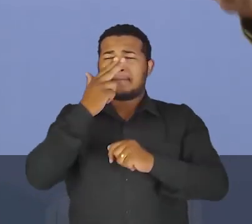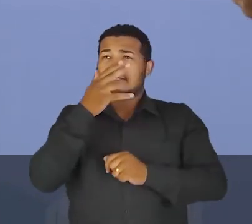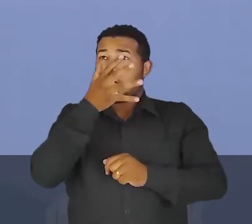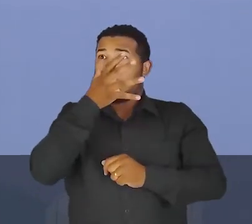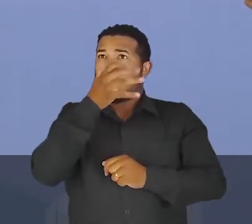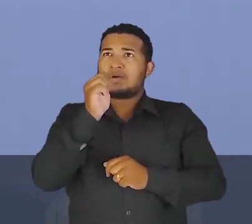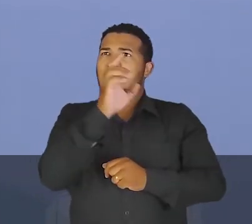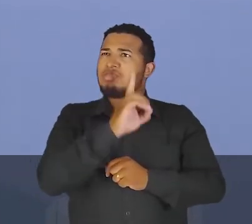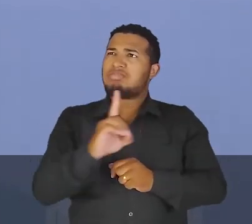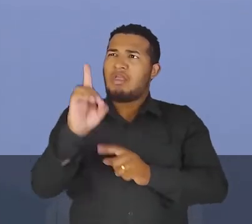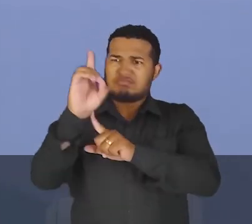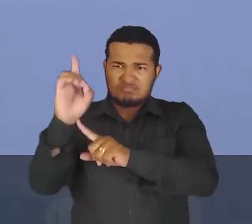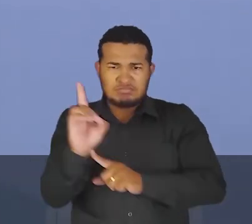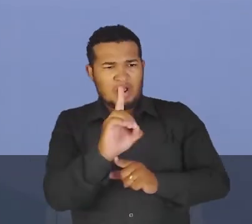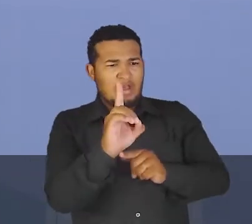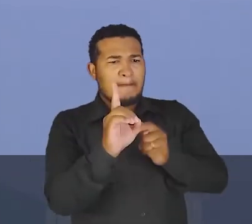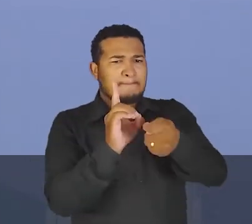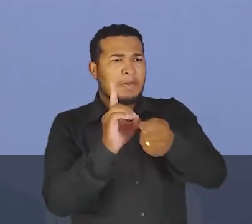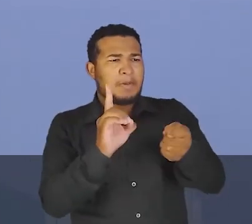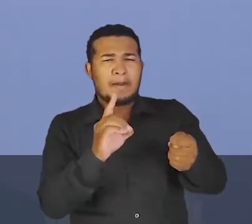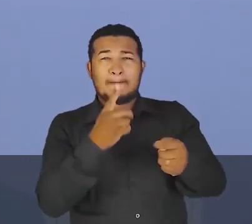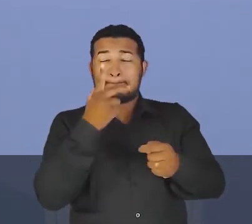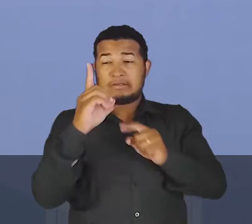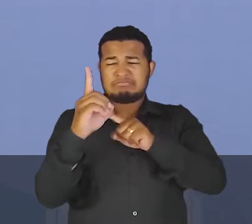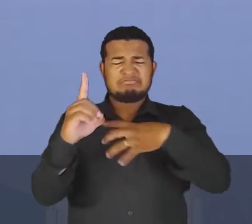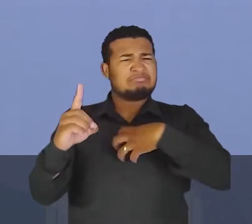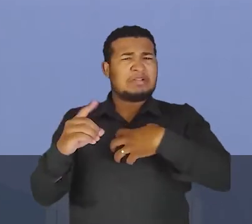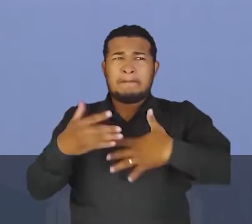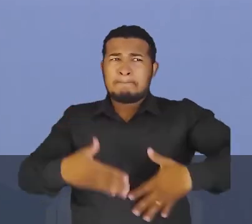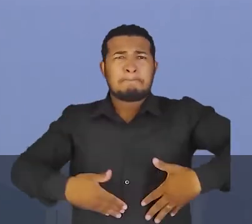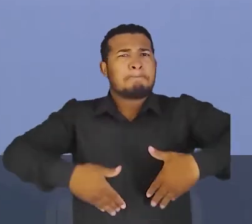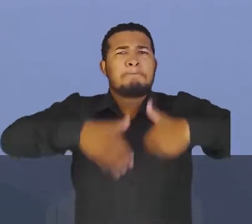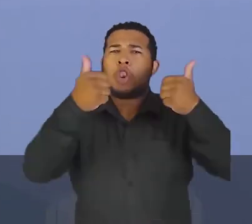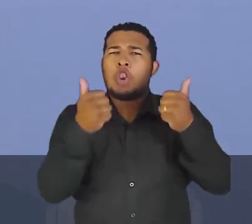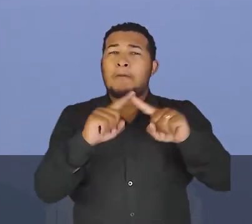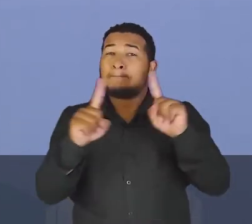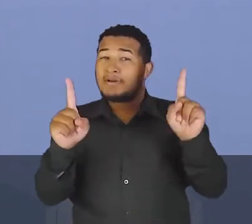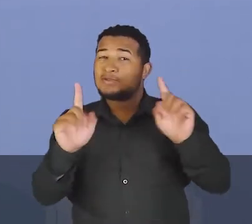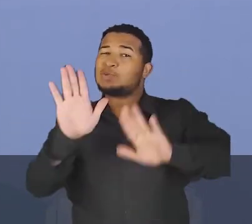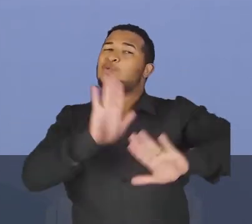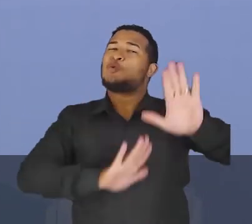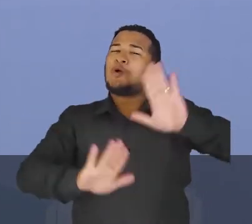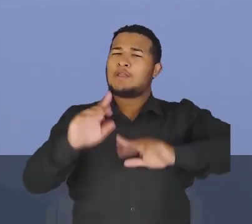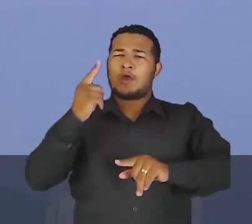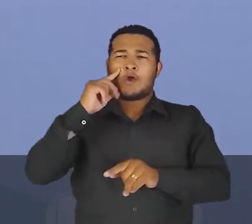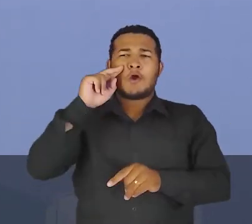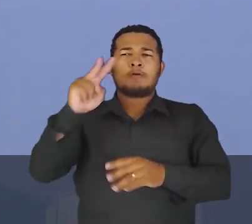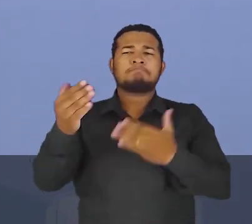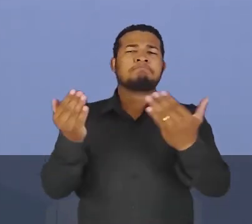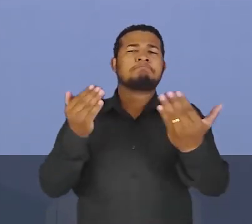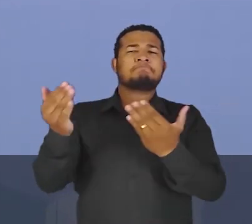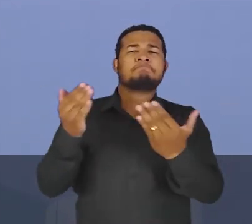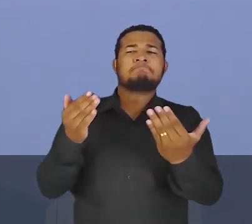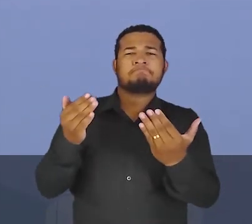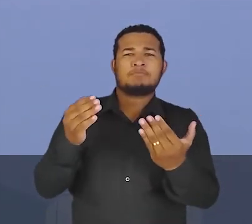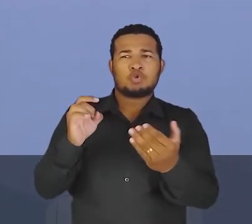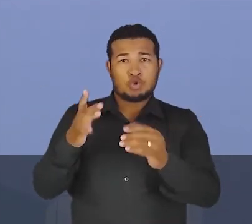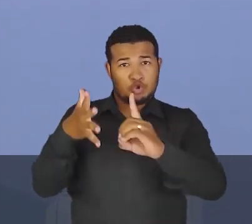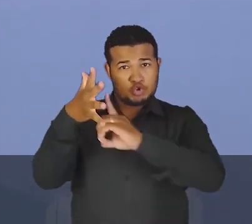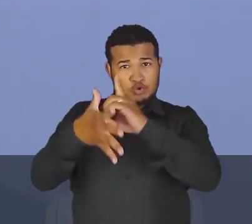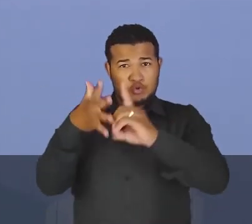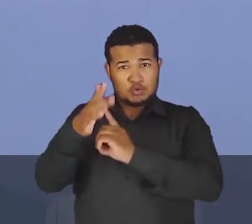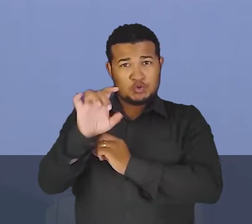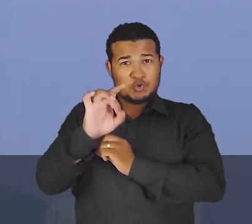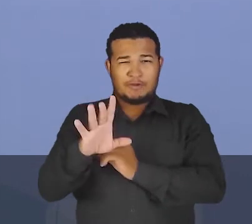na terra, parecem ser as melhores pessoas do mundo. Mas cuidado com isso. Tenta analisar as coisas, tenta analisar não apenas o discurso